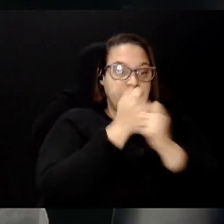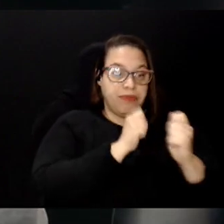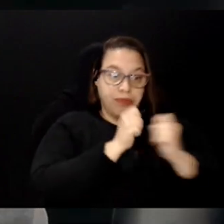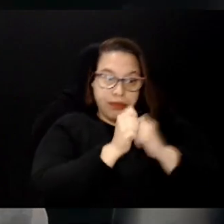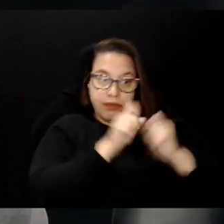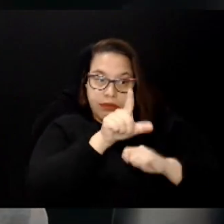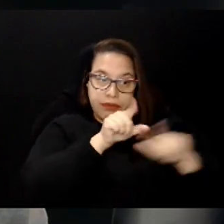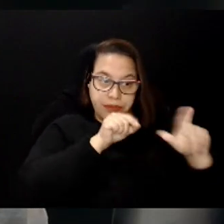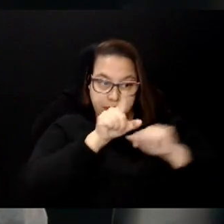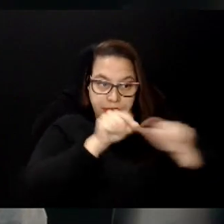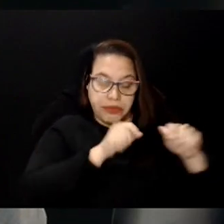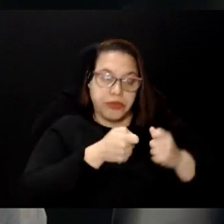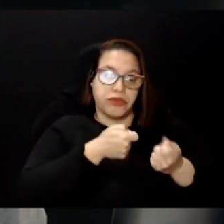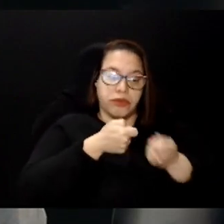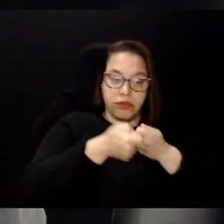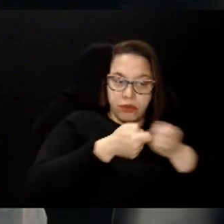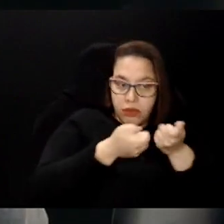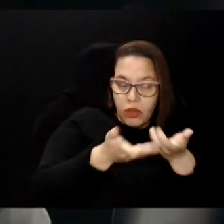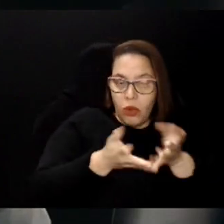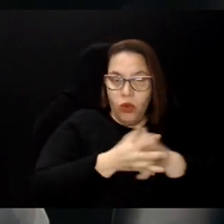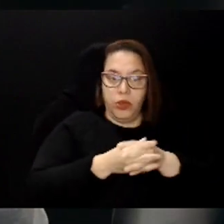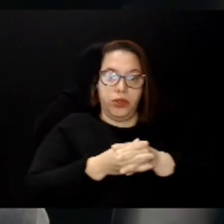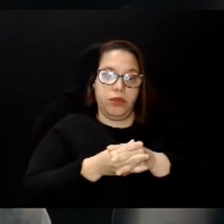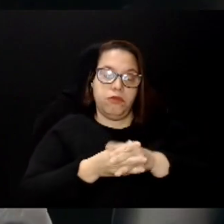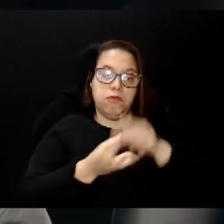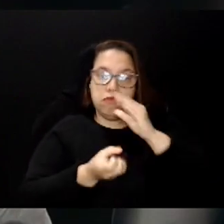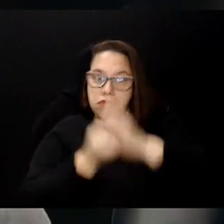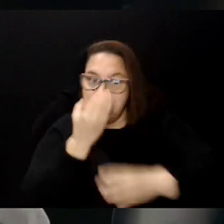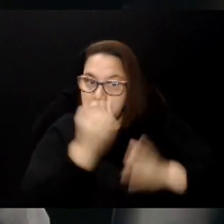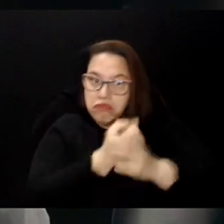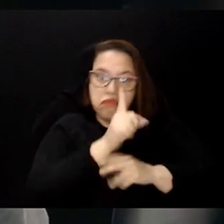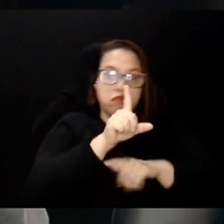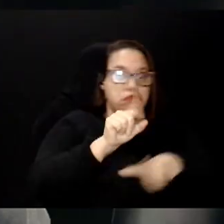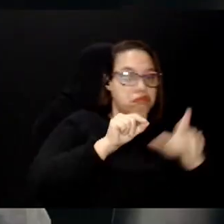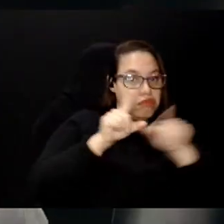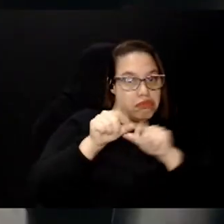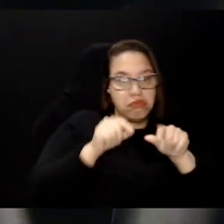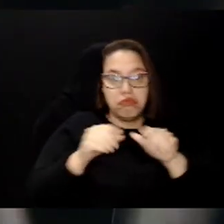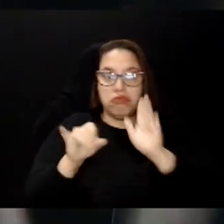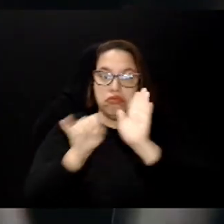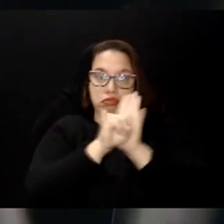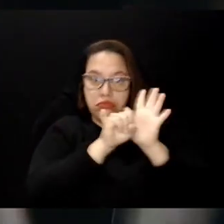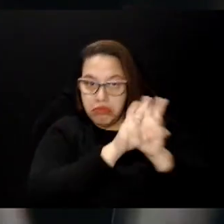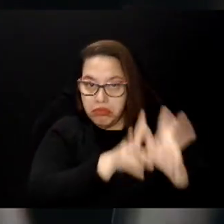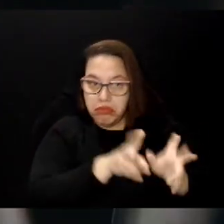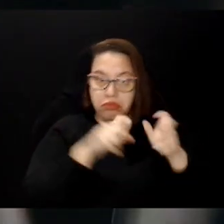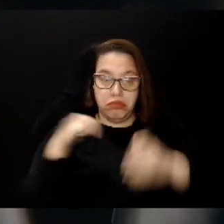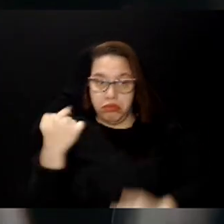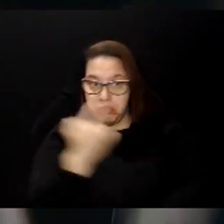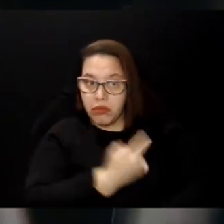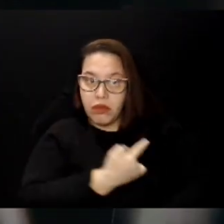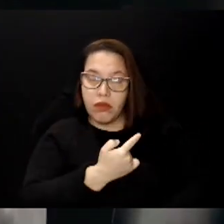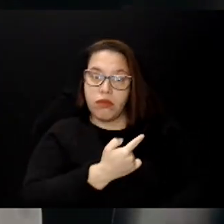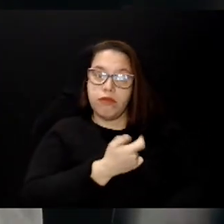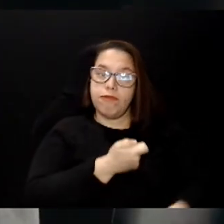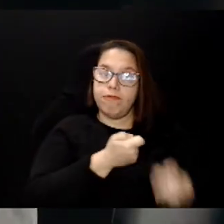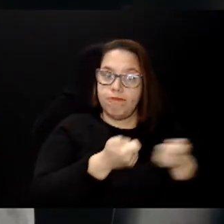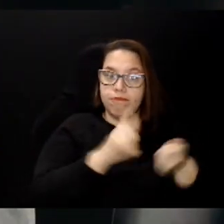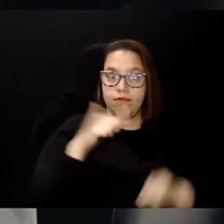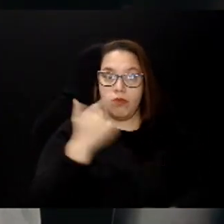controle, a gente vai ter que criar formas de identificar isso. Nós temos que ser diligentes com os nossos filhos,